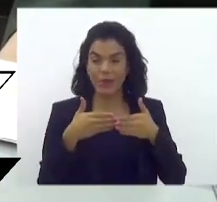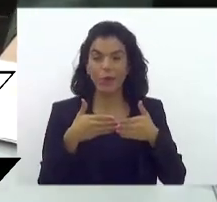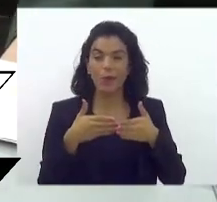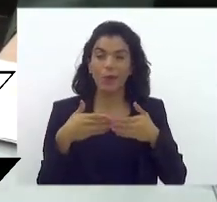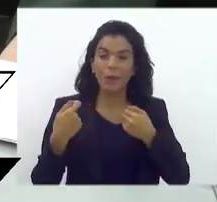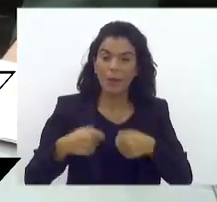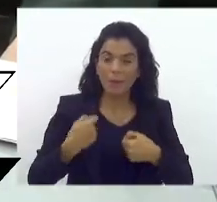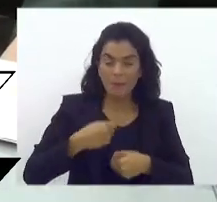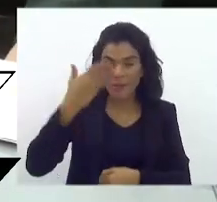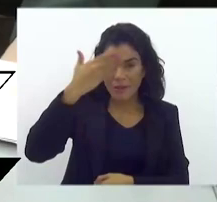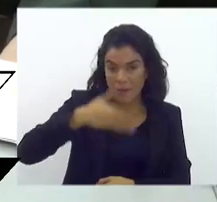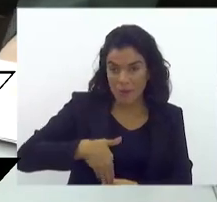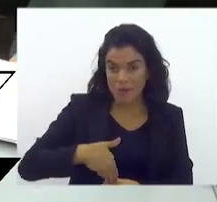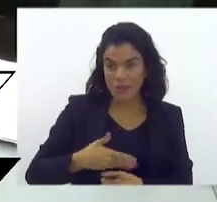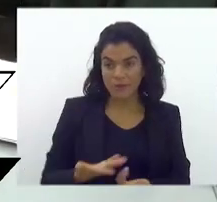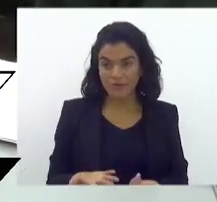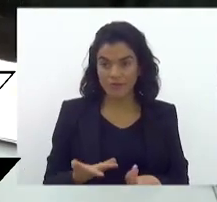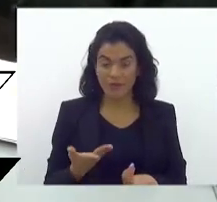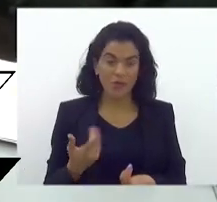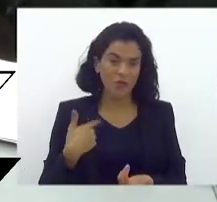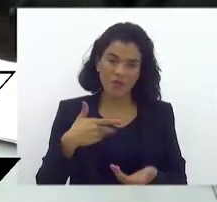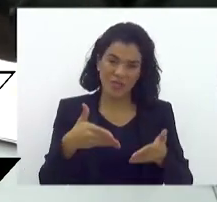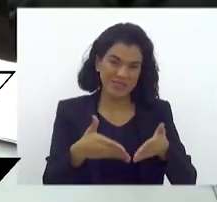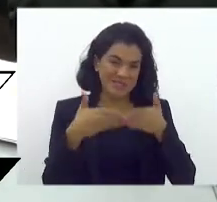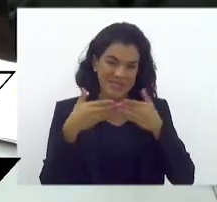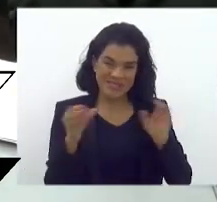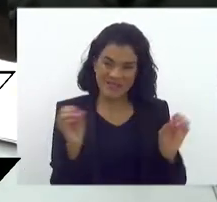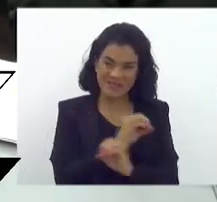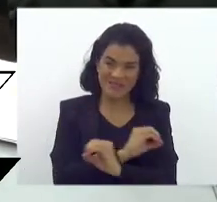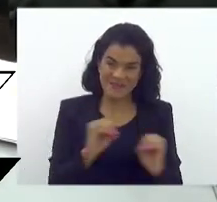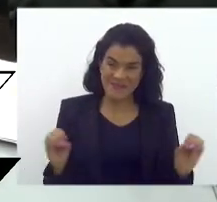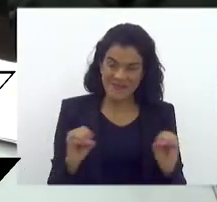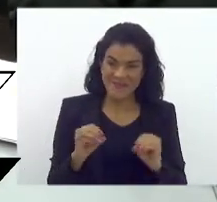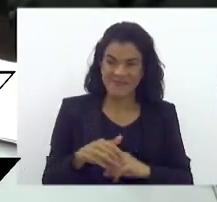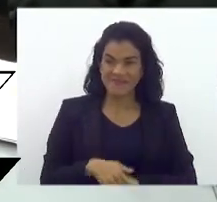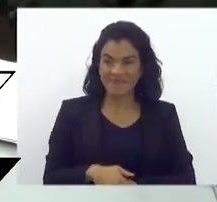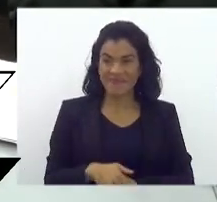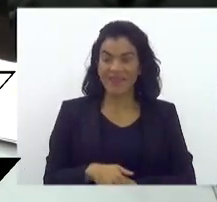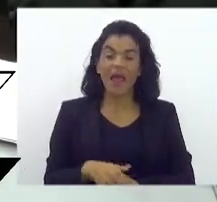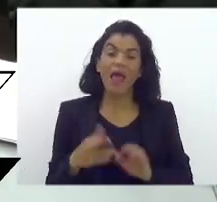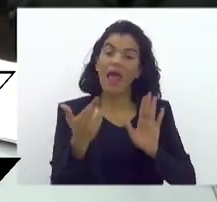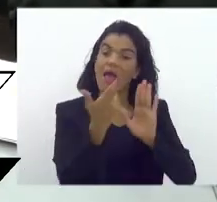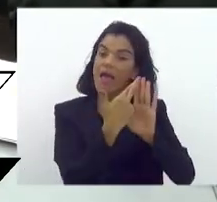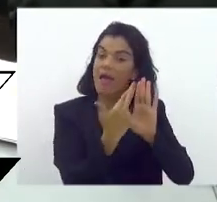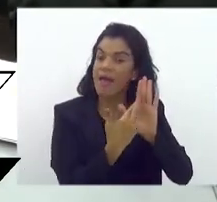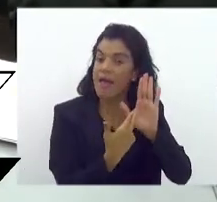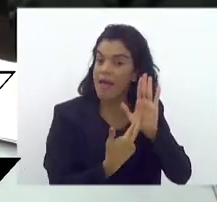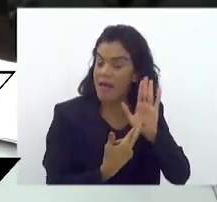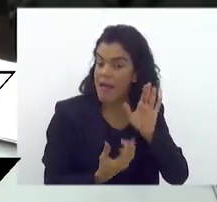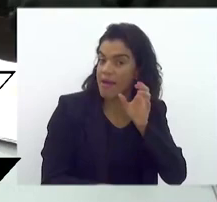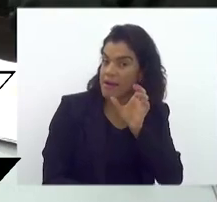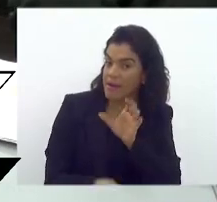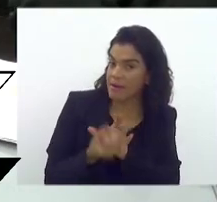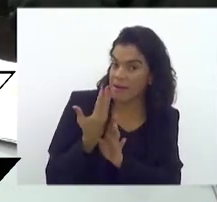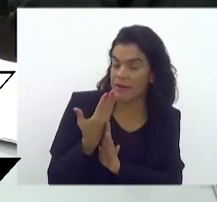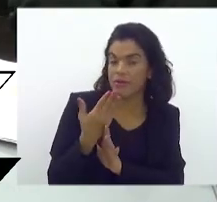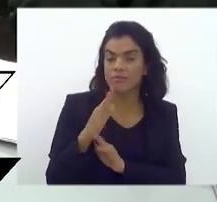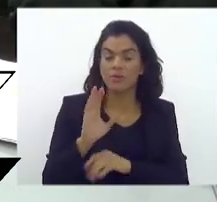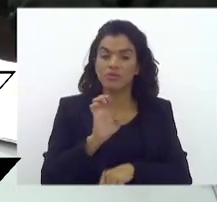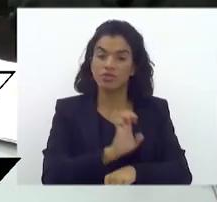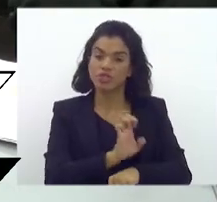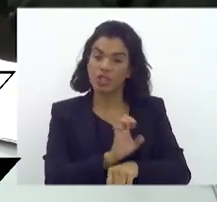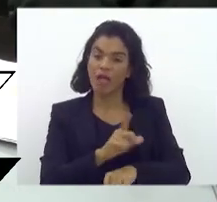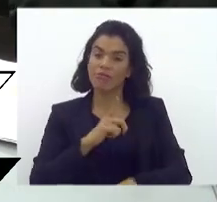fazer demonstrativo. Aqui não trata de isenção nenhuma. Trata de trazer regras para que o Estado possa